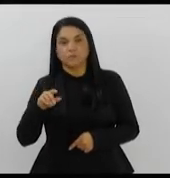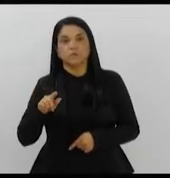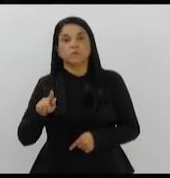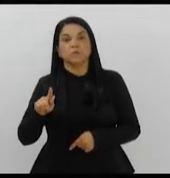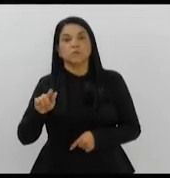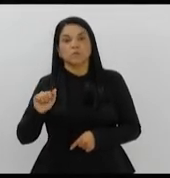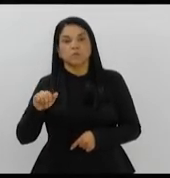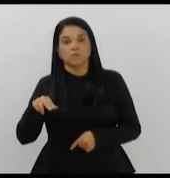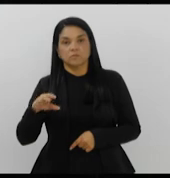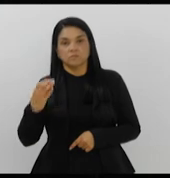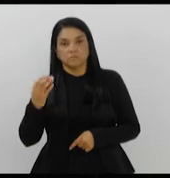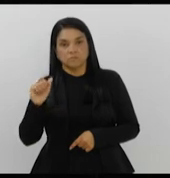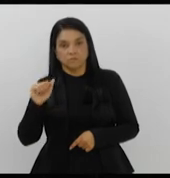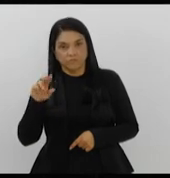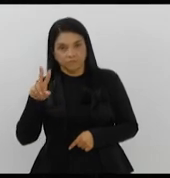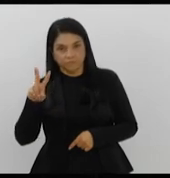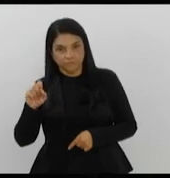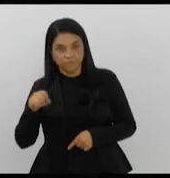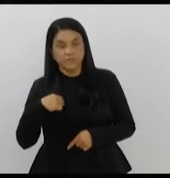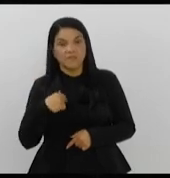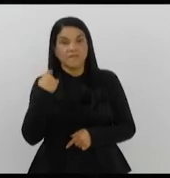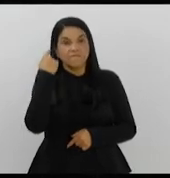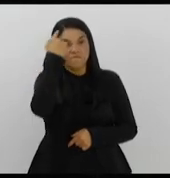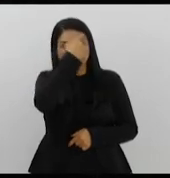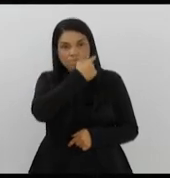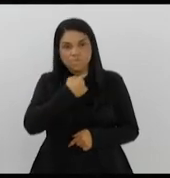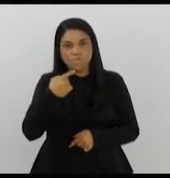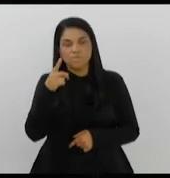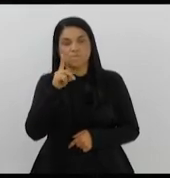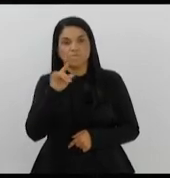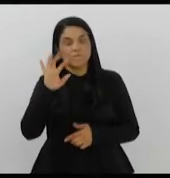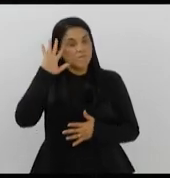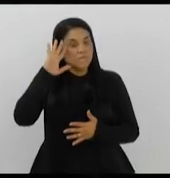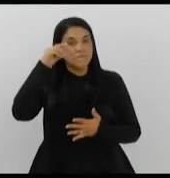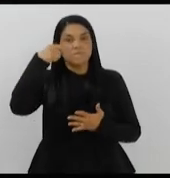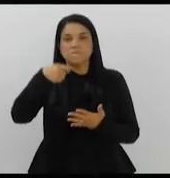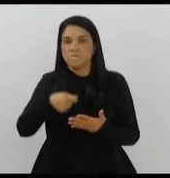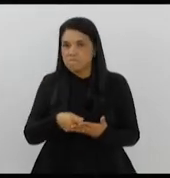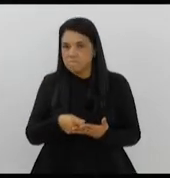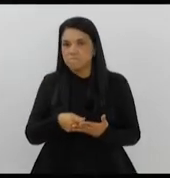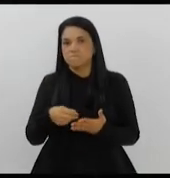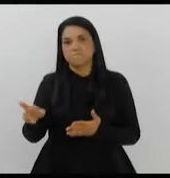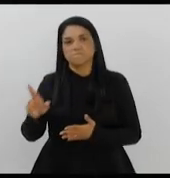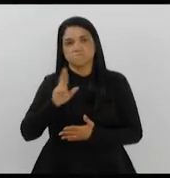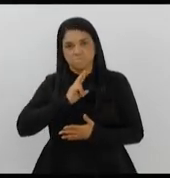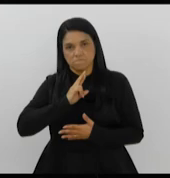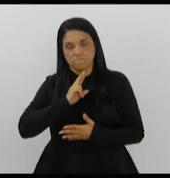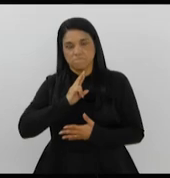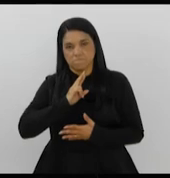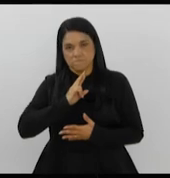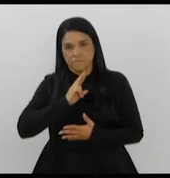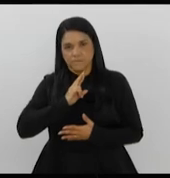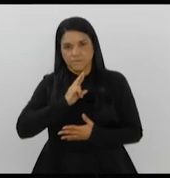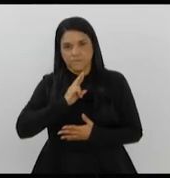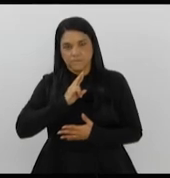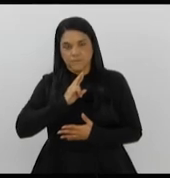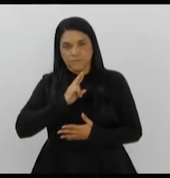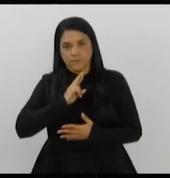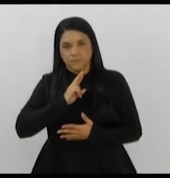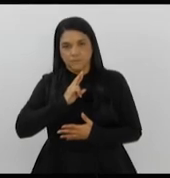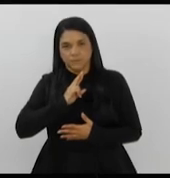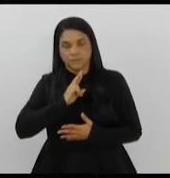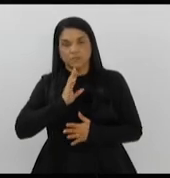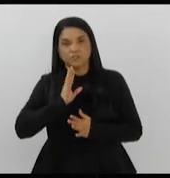24 horas, ele deu uma decisão quanto à questão